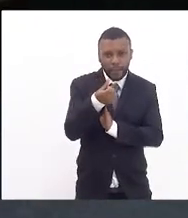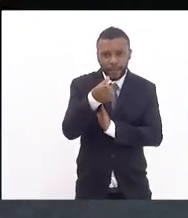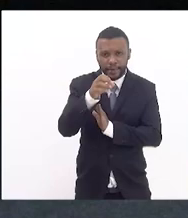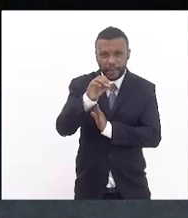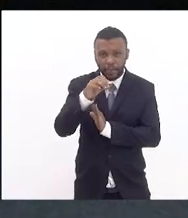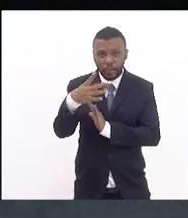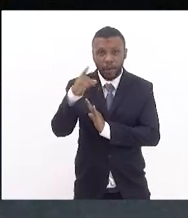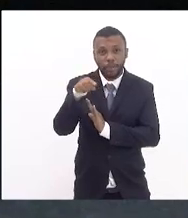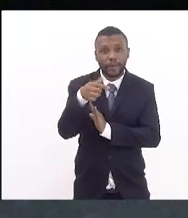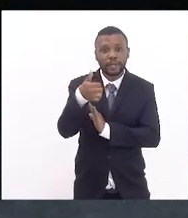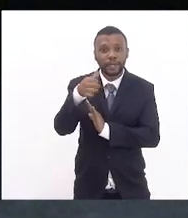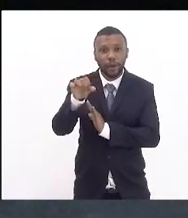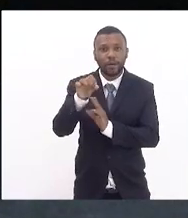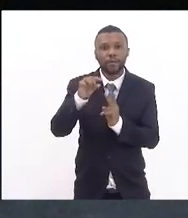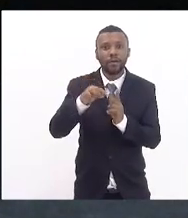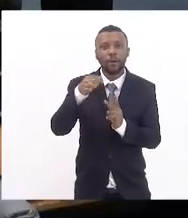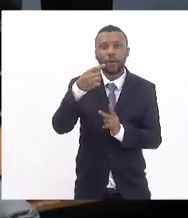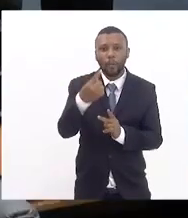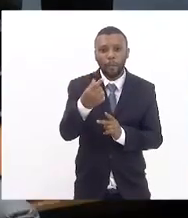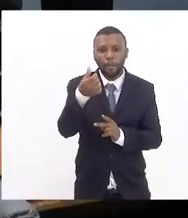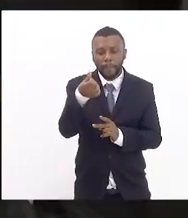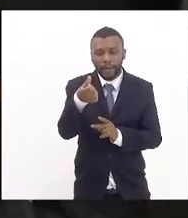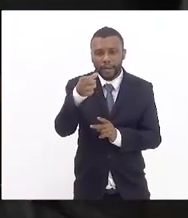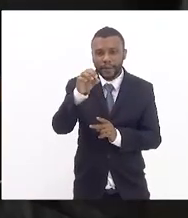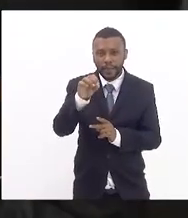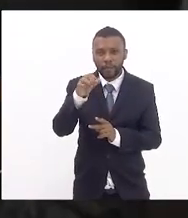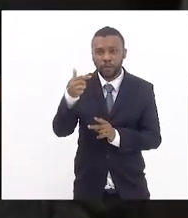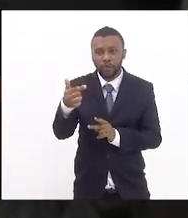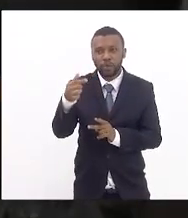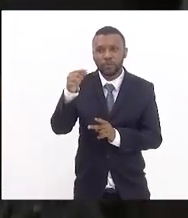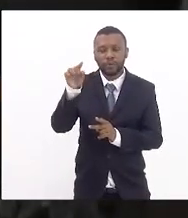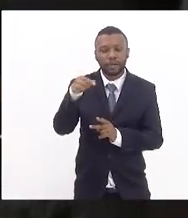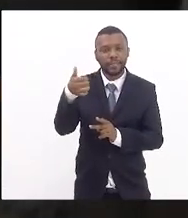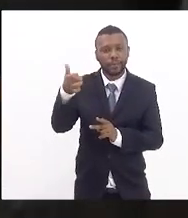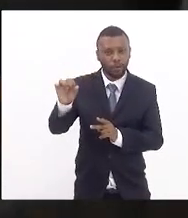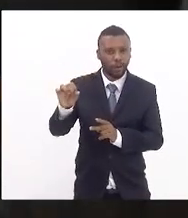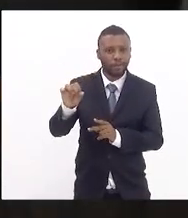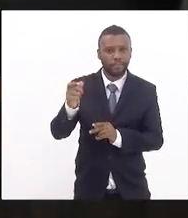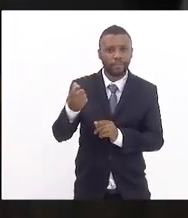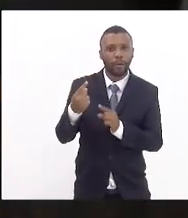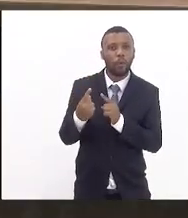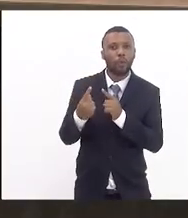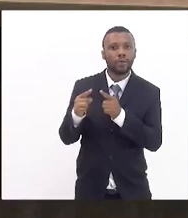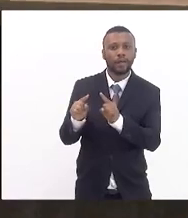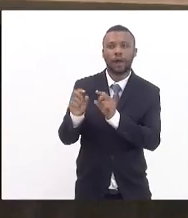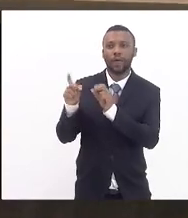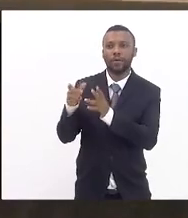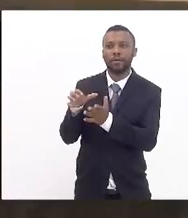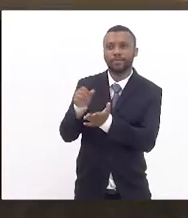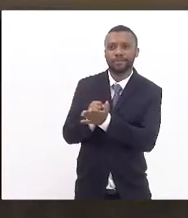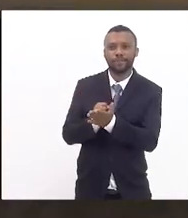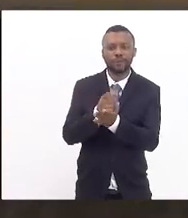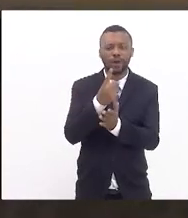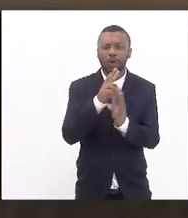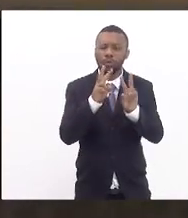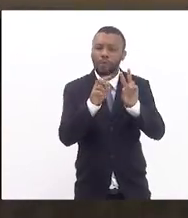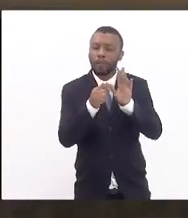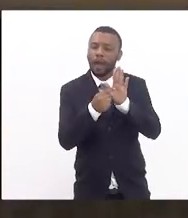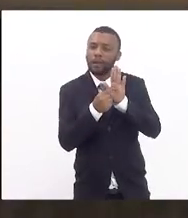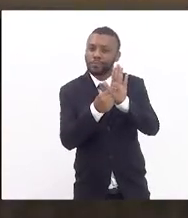1604/19 e 1662/19 também. Ok, voto contrário, deputado Anderson Moraes. Obrigado, presidente. Presidente, sobre a indicação